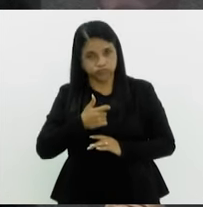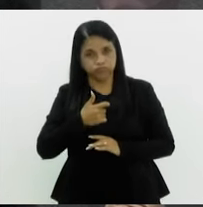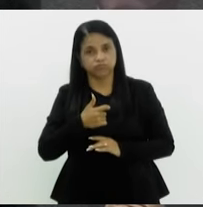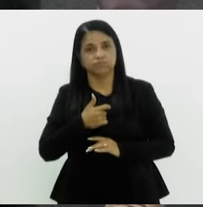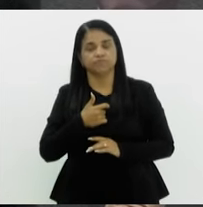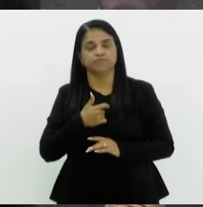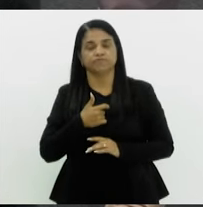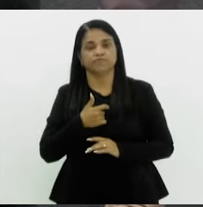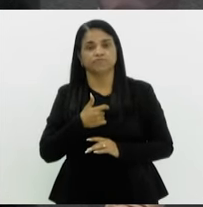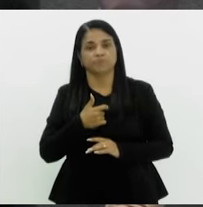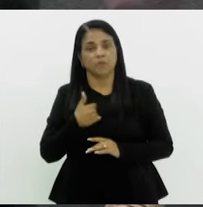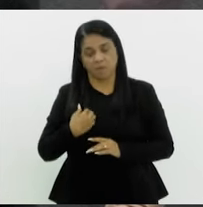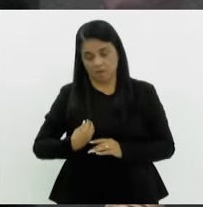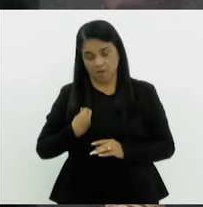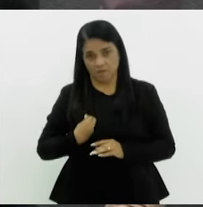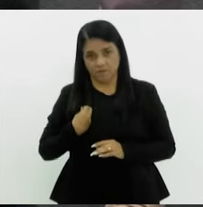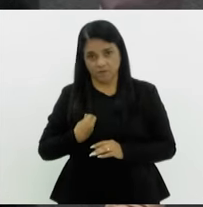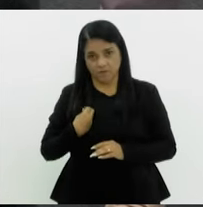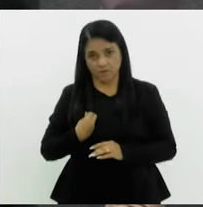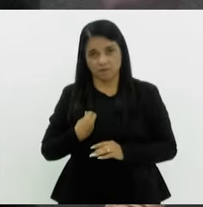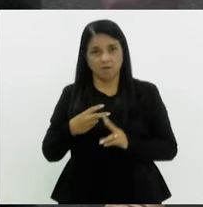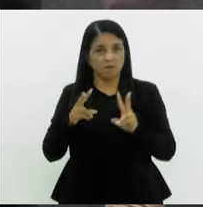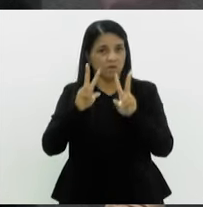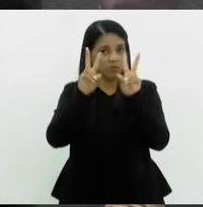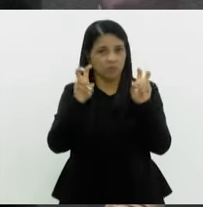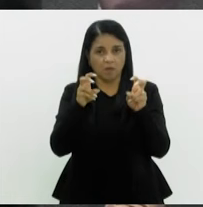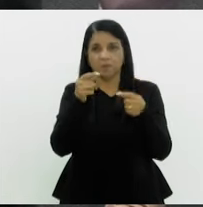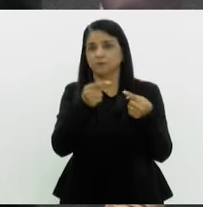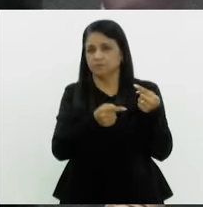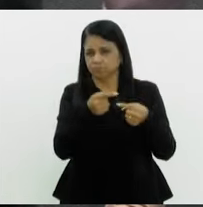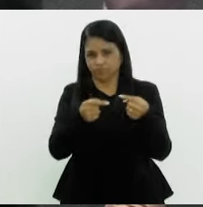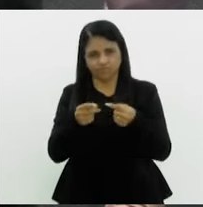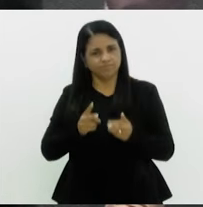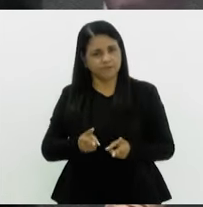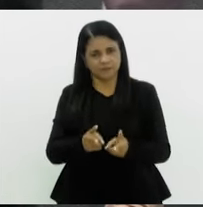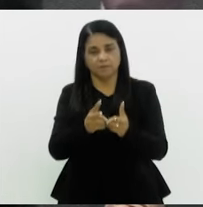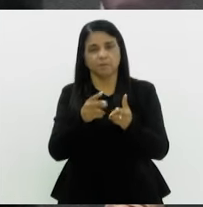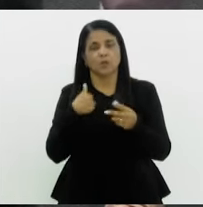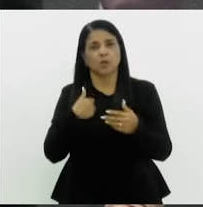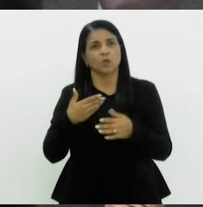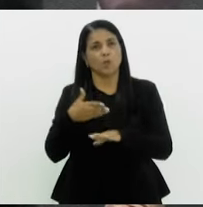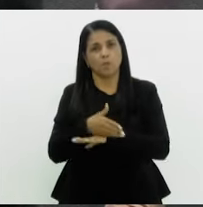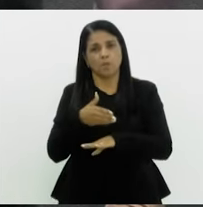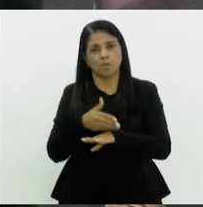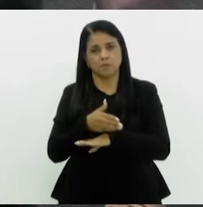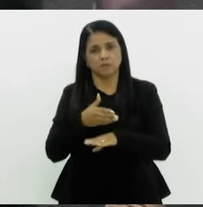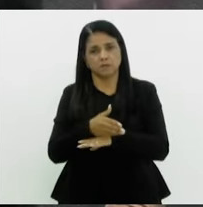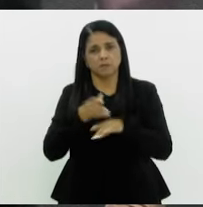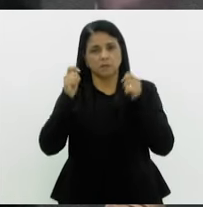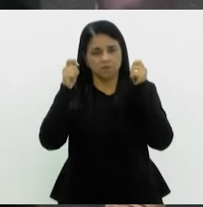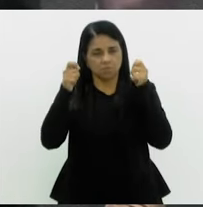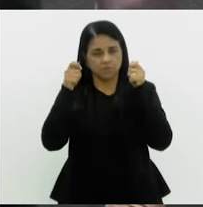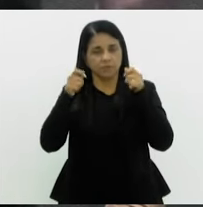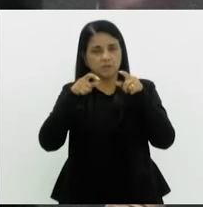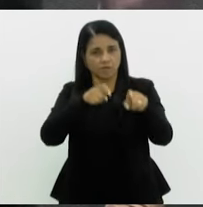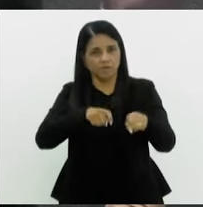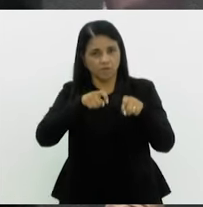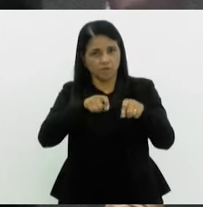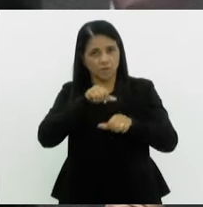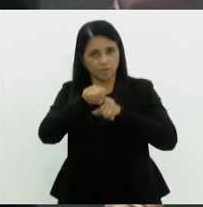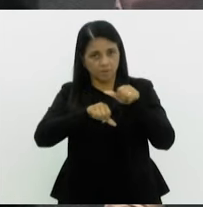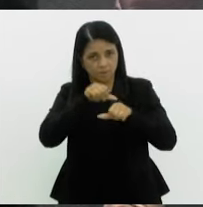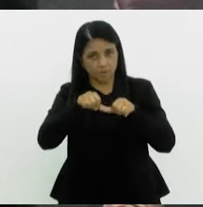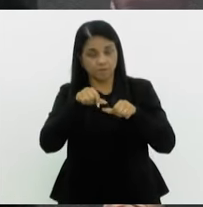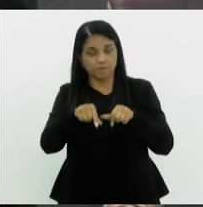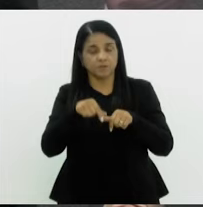grande da minha vida a esse tema. Eu fui, quando eu participei da campanha da reforma agrária junto com o Betinho, na época eu